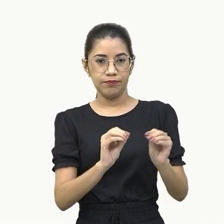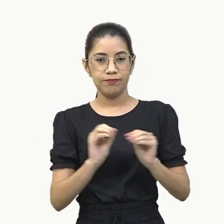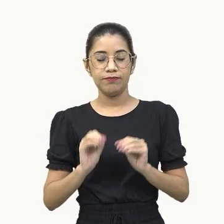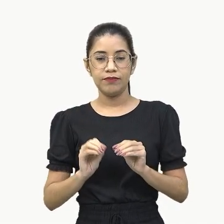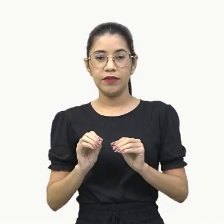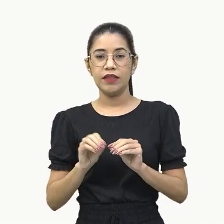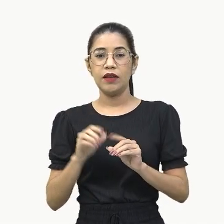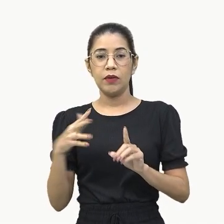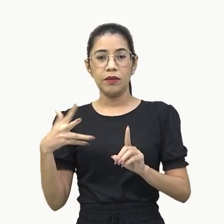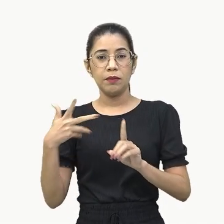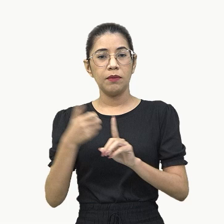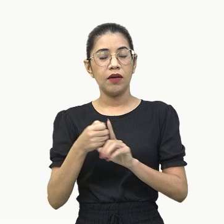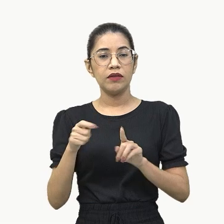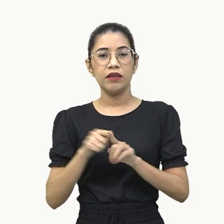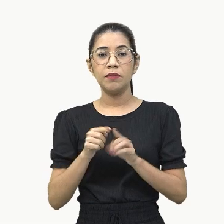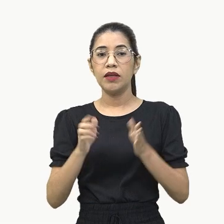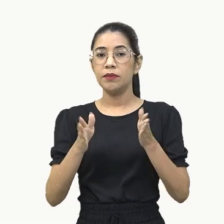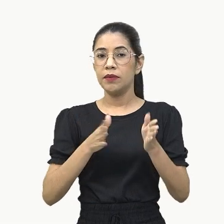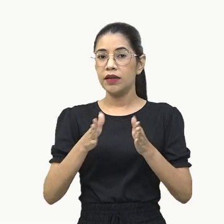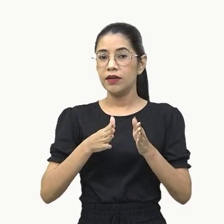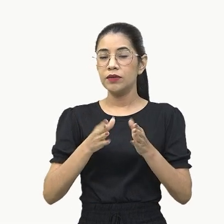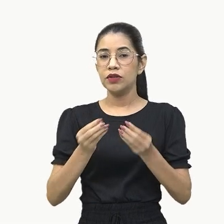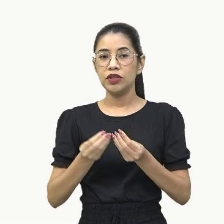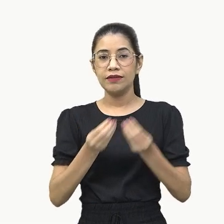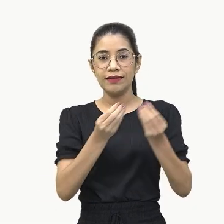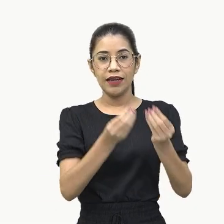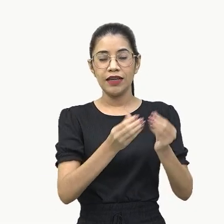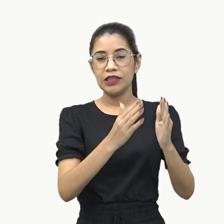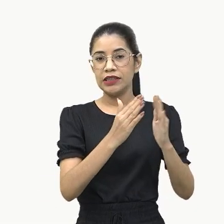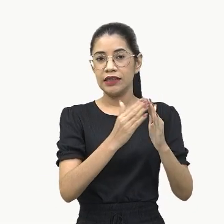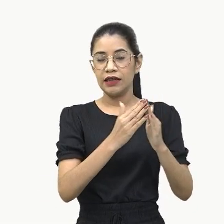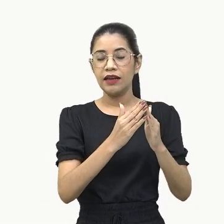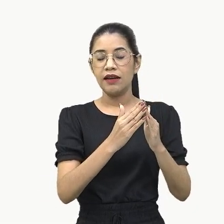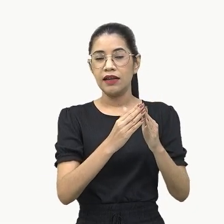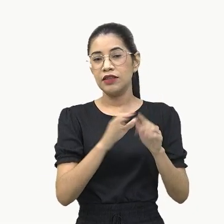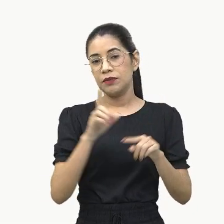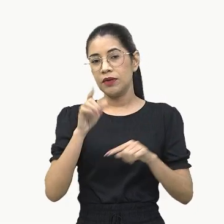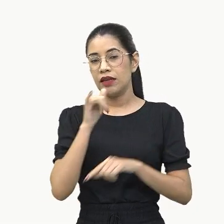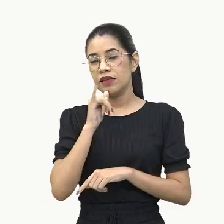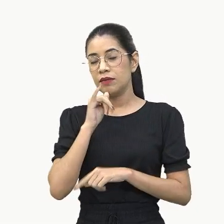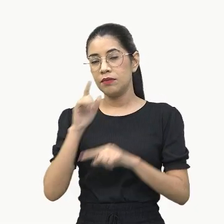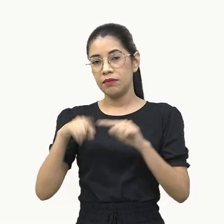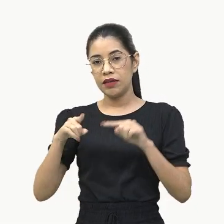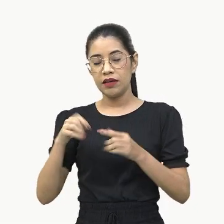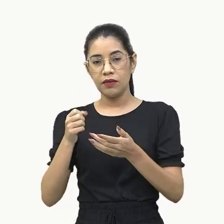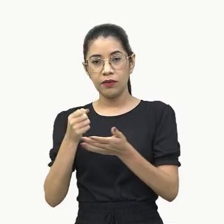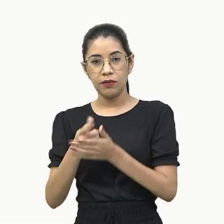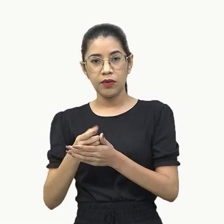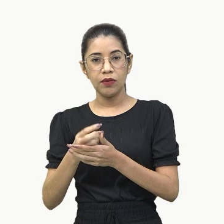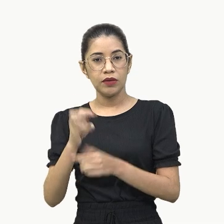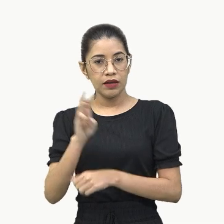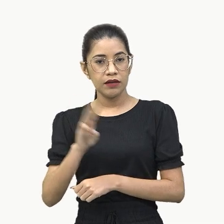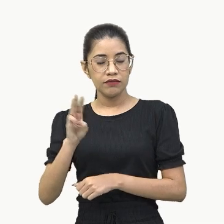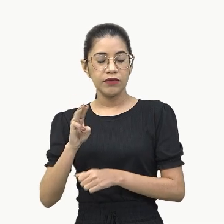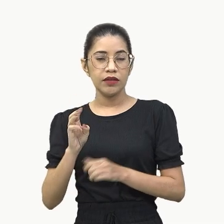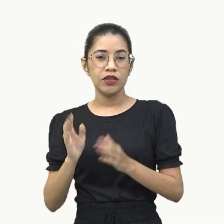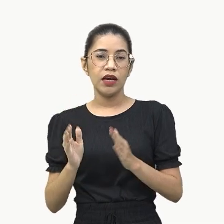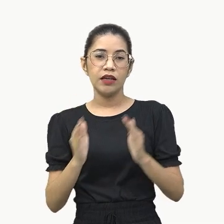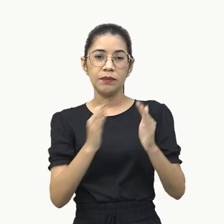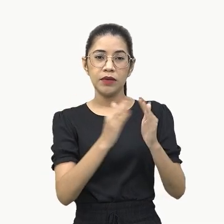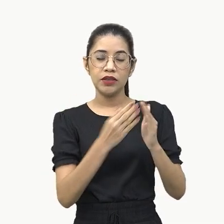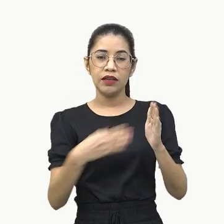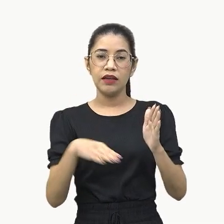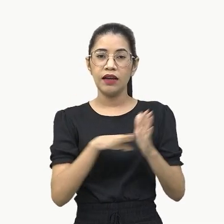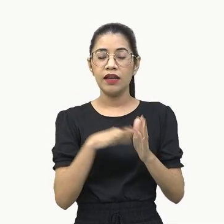tempo de entrega então Imaginem aqui olha na imagem que vocês observam aconteceu aí esse desabamento né